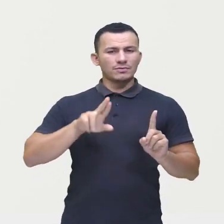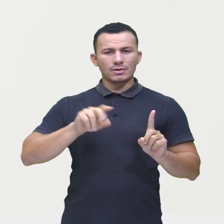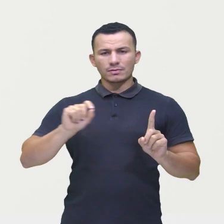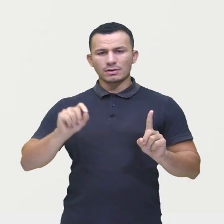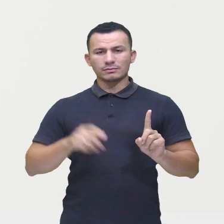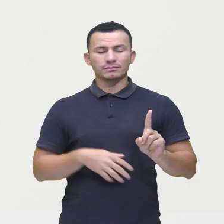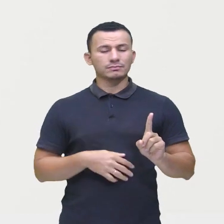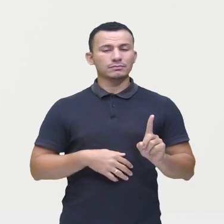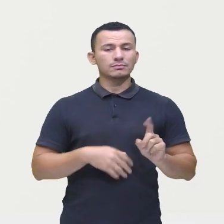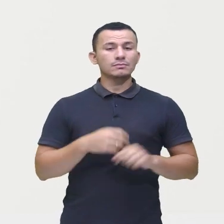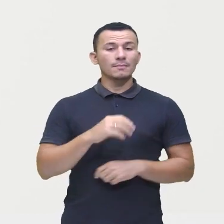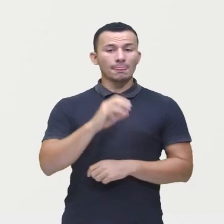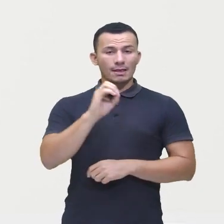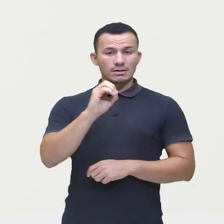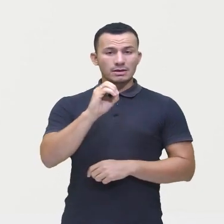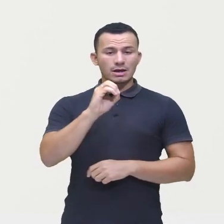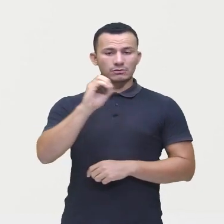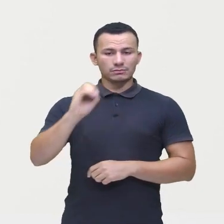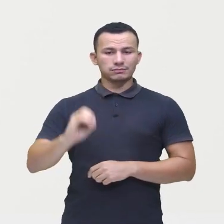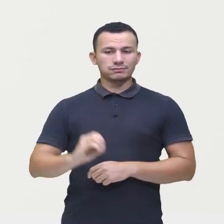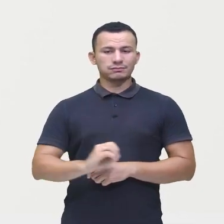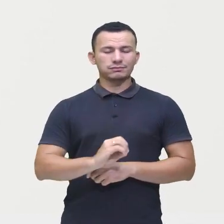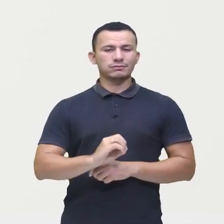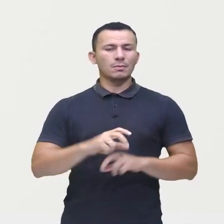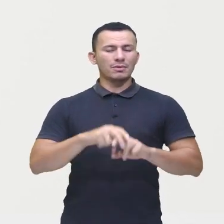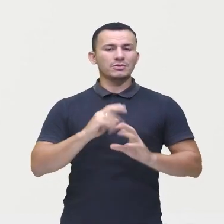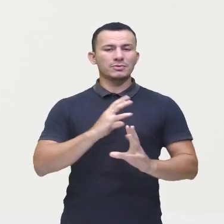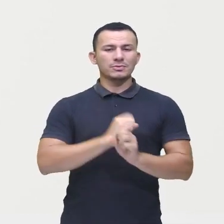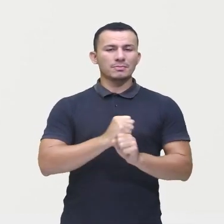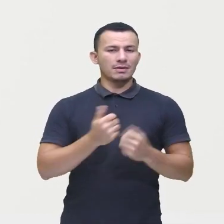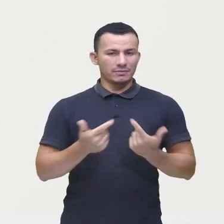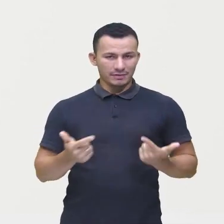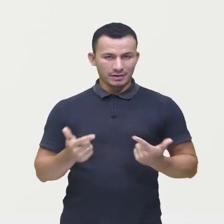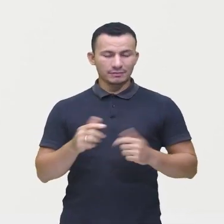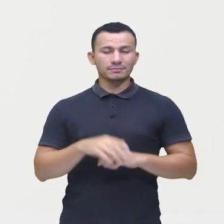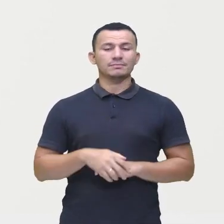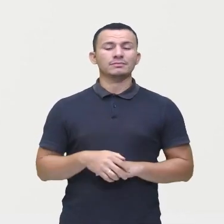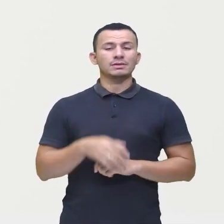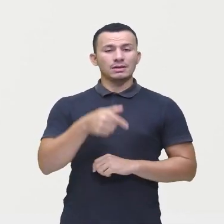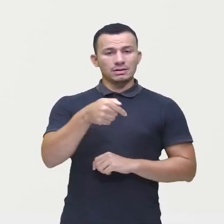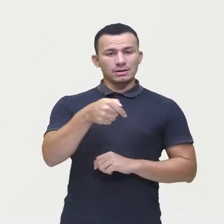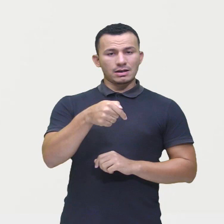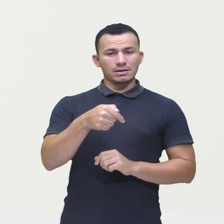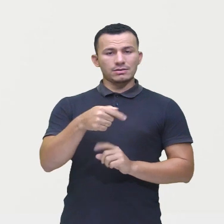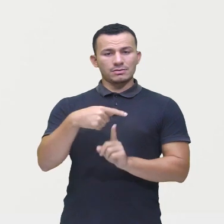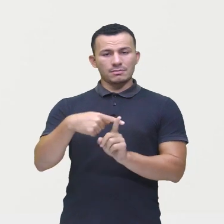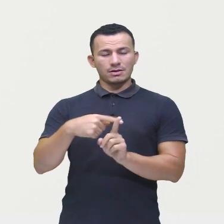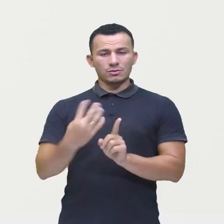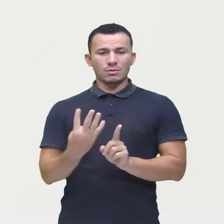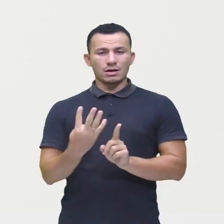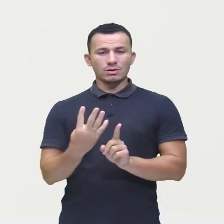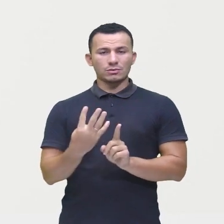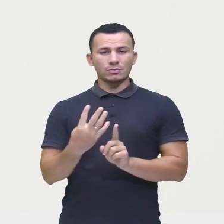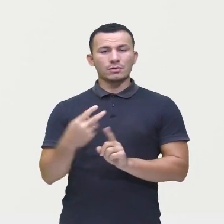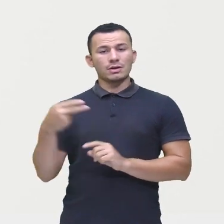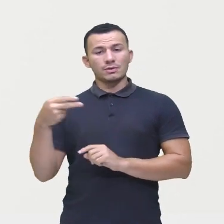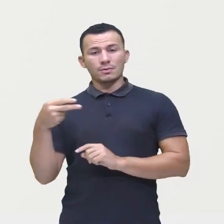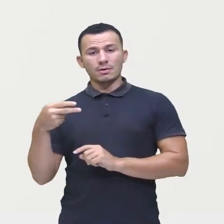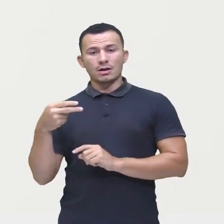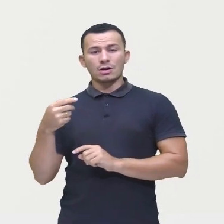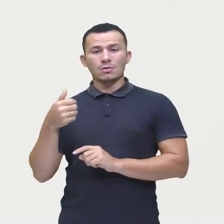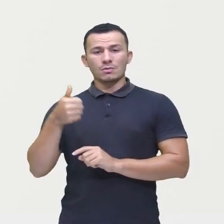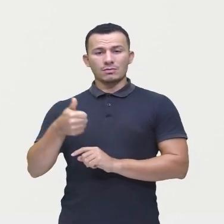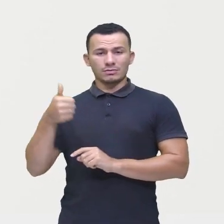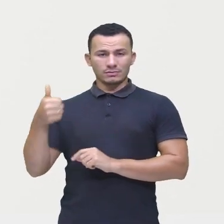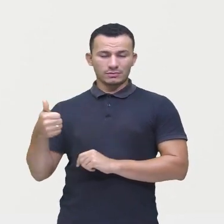O 0 vai baixar, não tem com quem somar. 7 mais 4. 7 mais 4 é 11. 1 vai